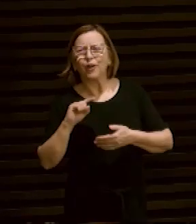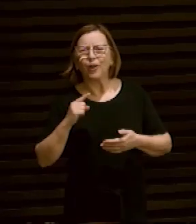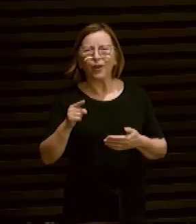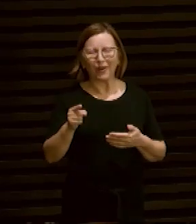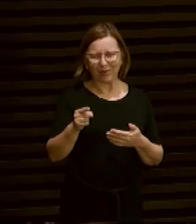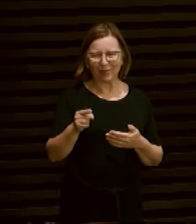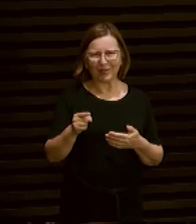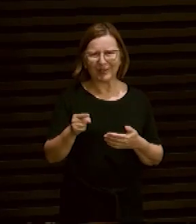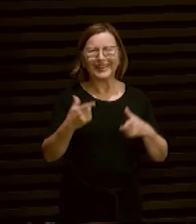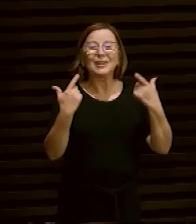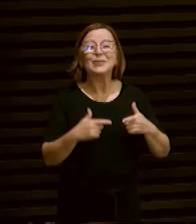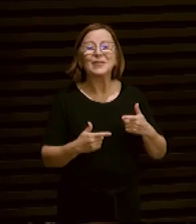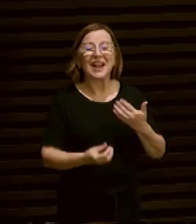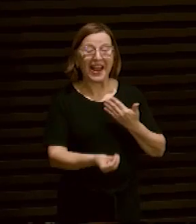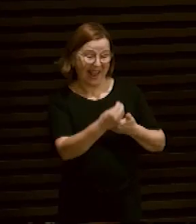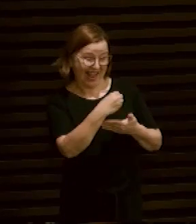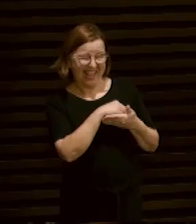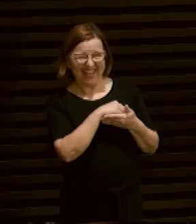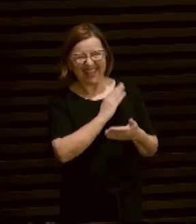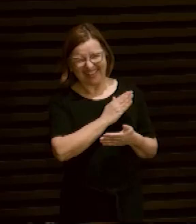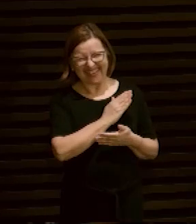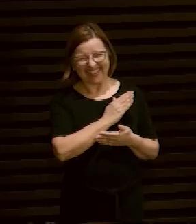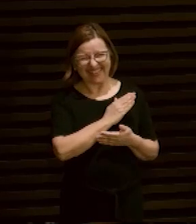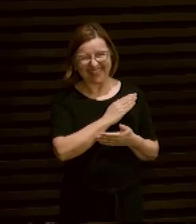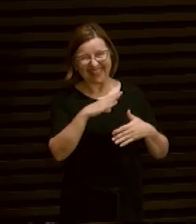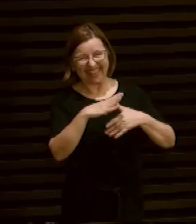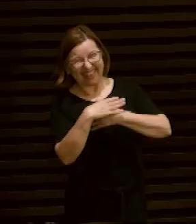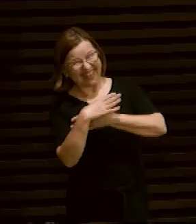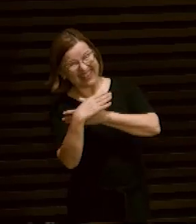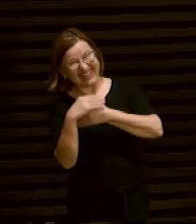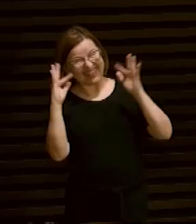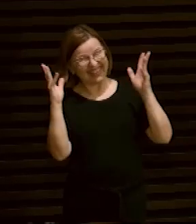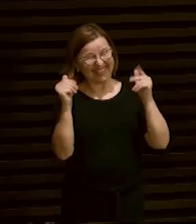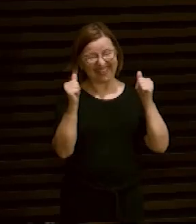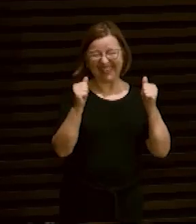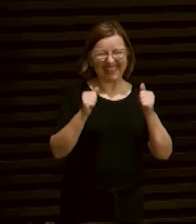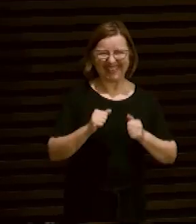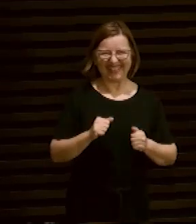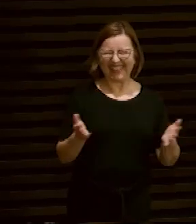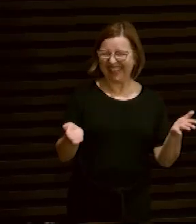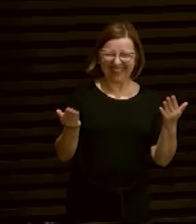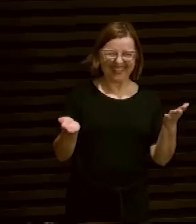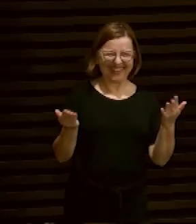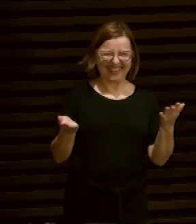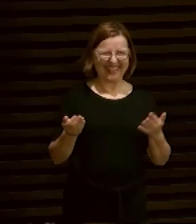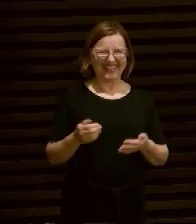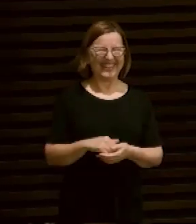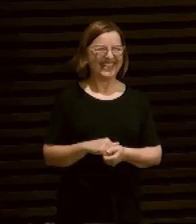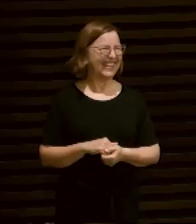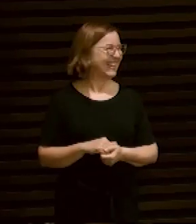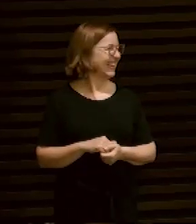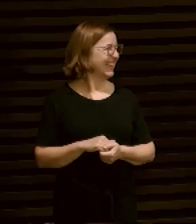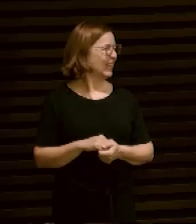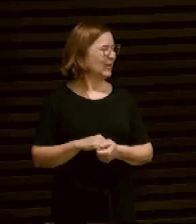meu coração. É um voo maravilhoso. É leve, é